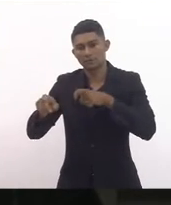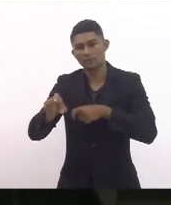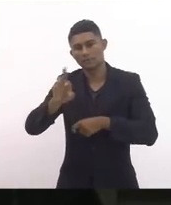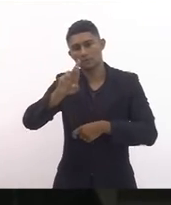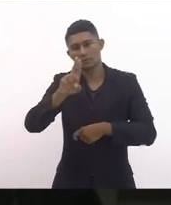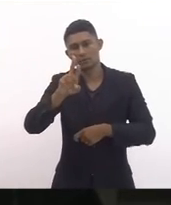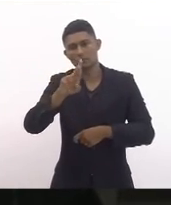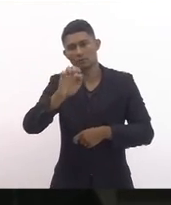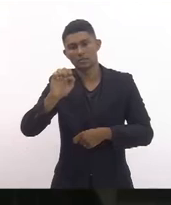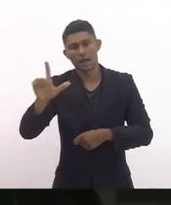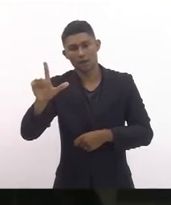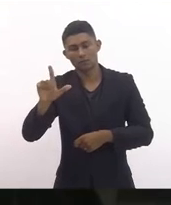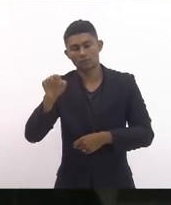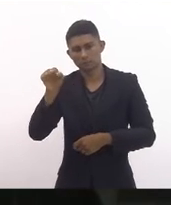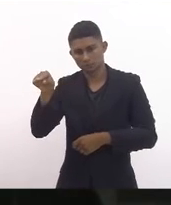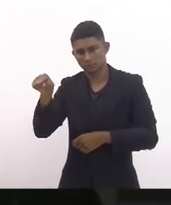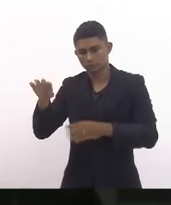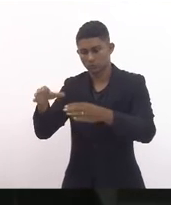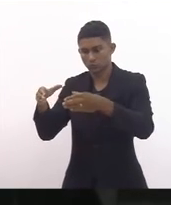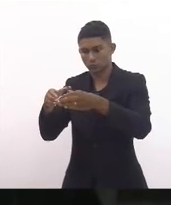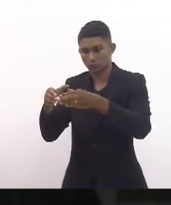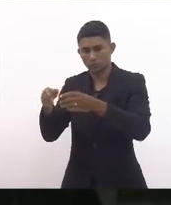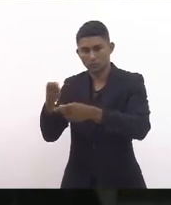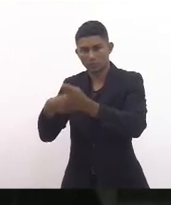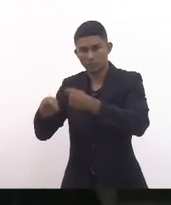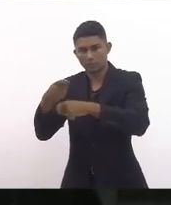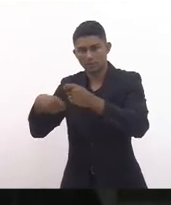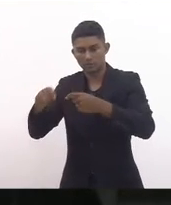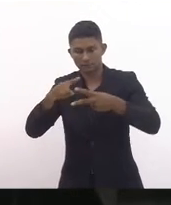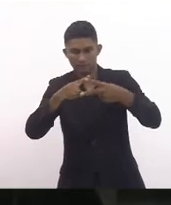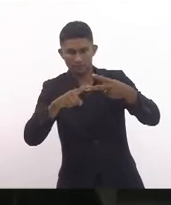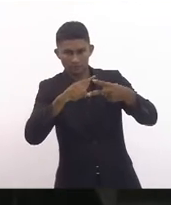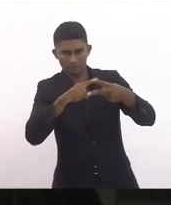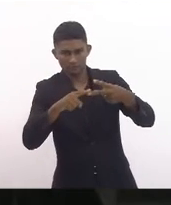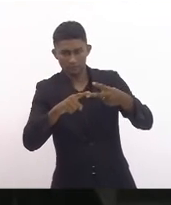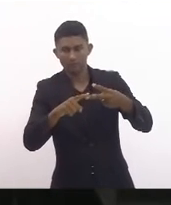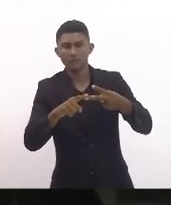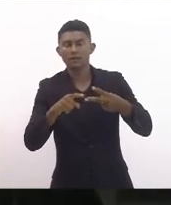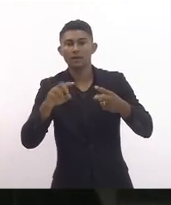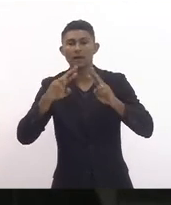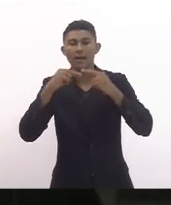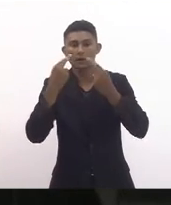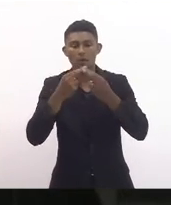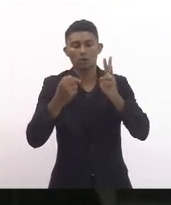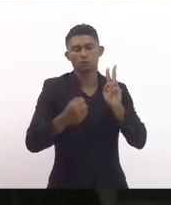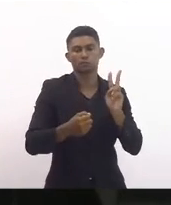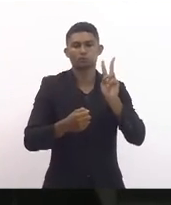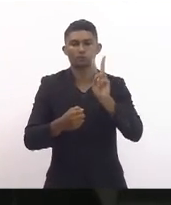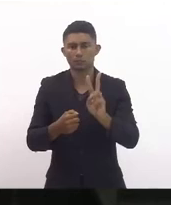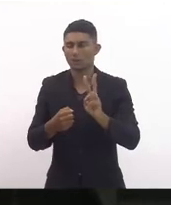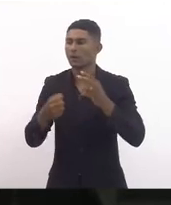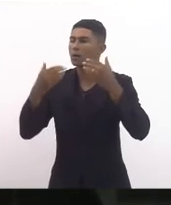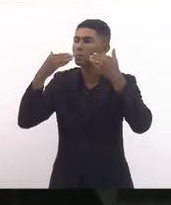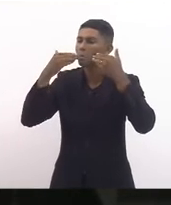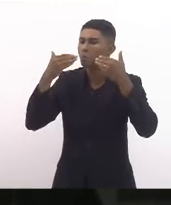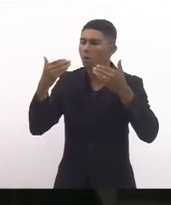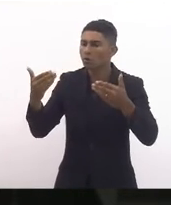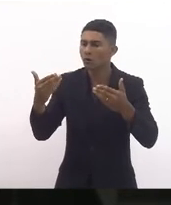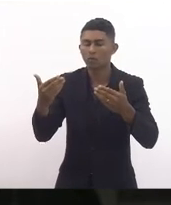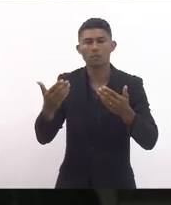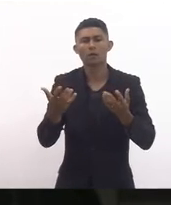departamento de Economia expuseram o andamento dos trabalhos em relação